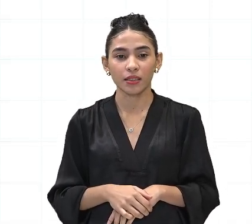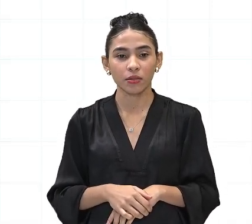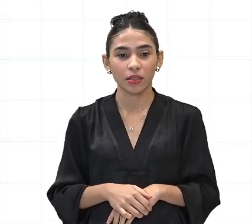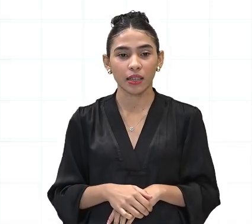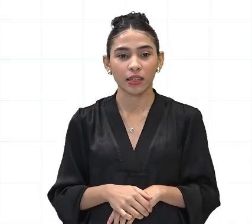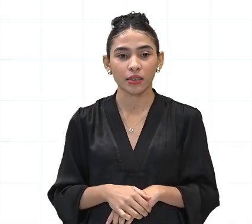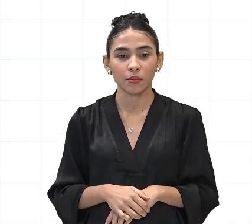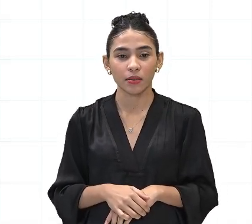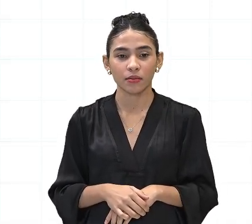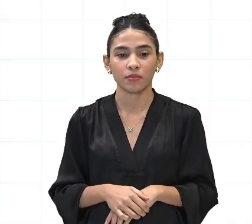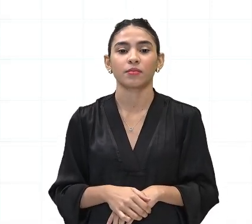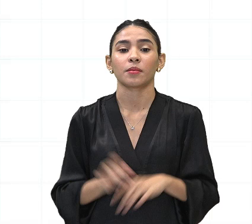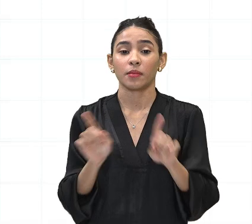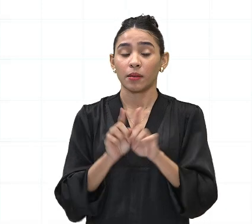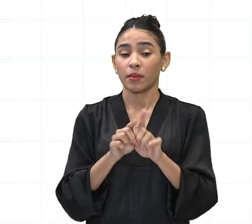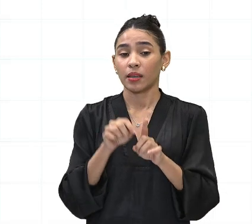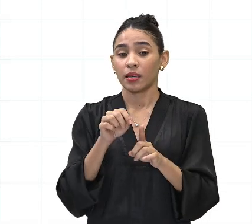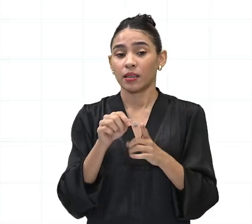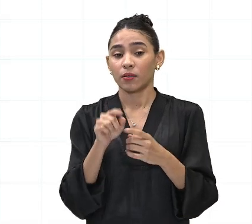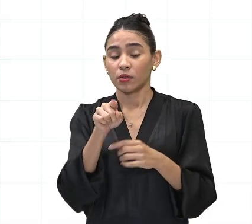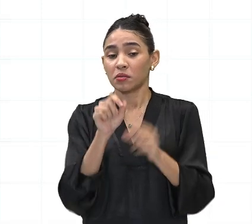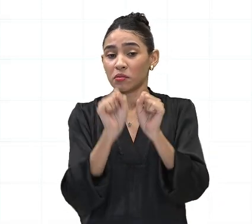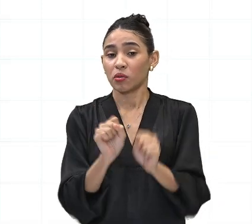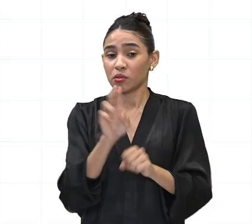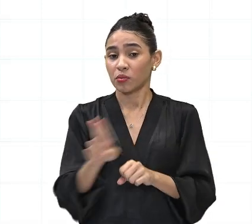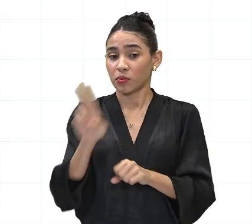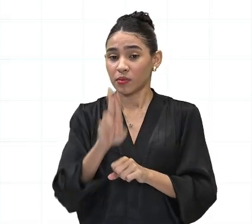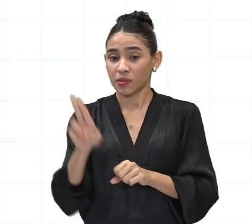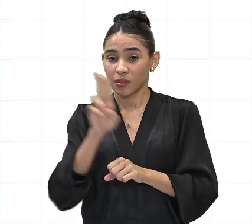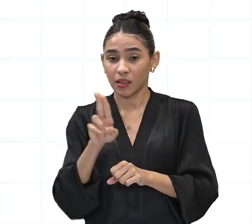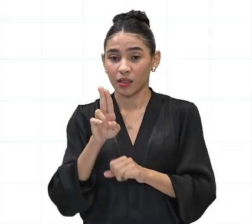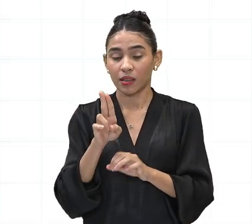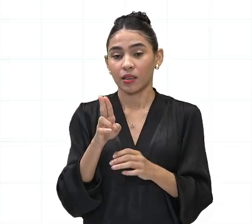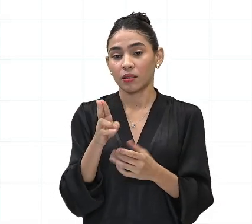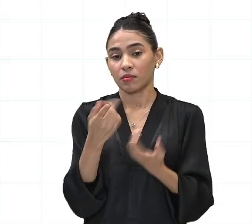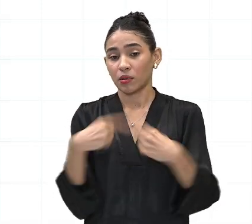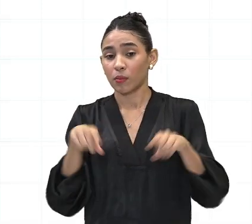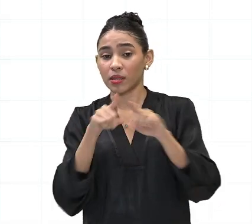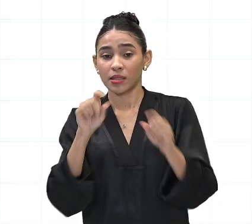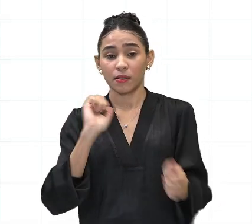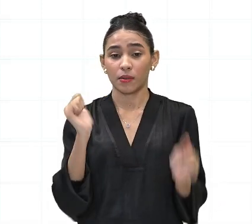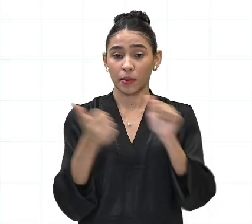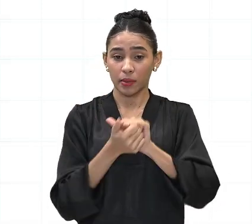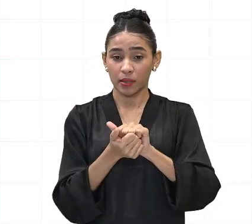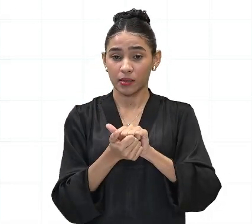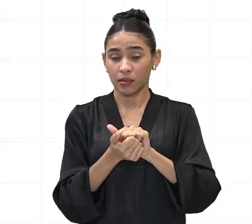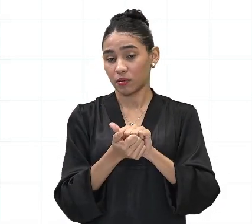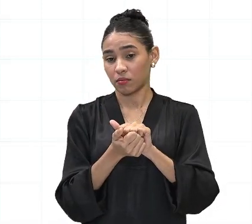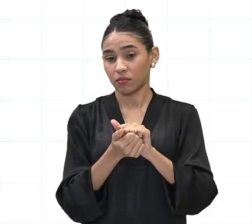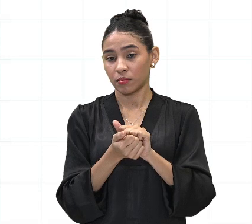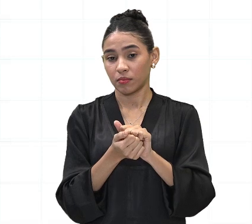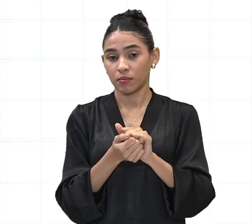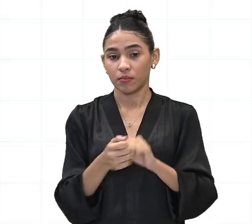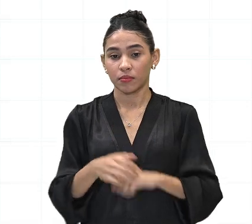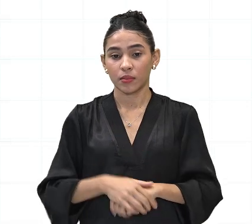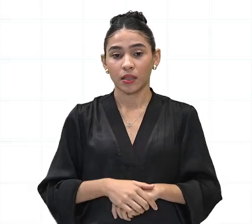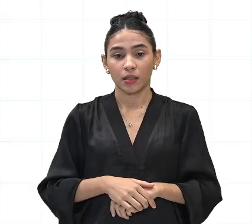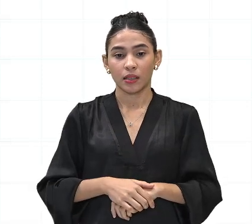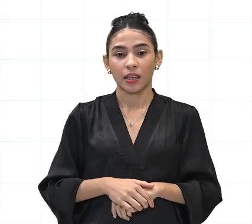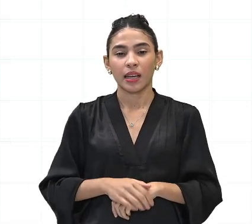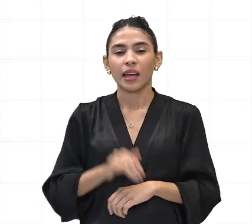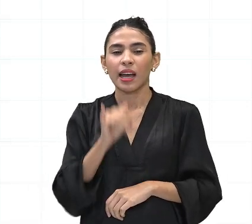uma opção para que você poderia usar sem precisar fazer adaptação, seria quebra-luz, uma